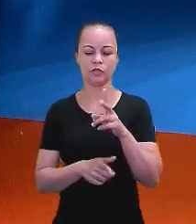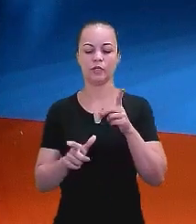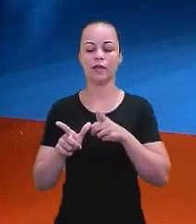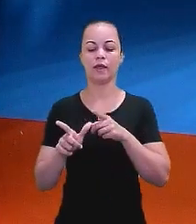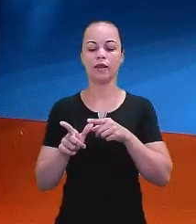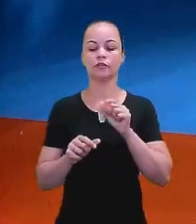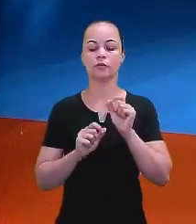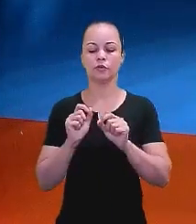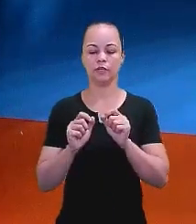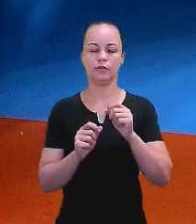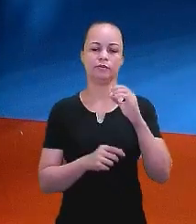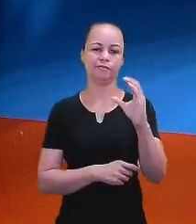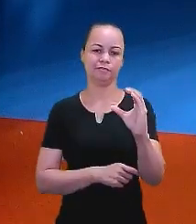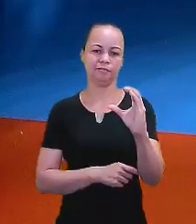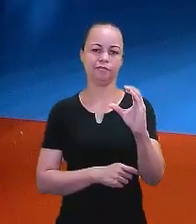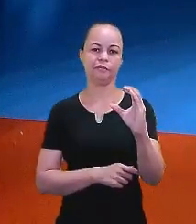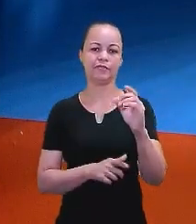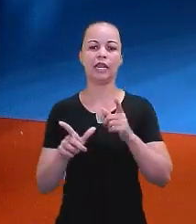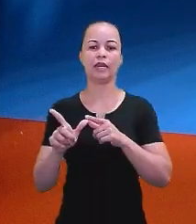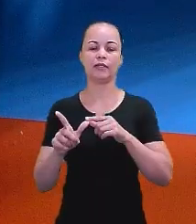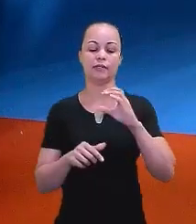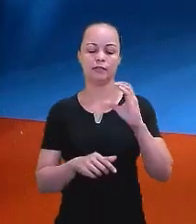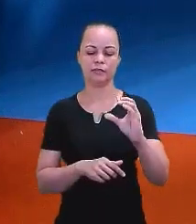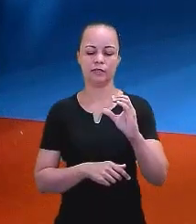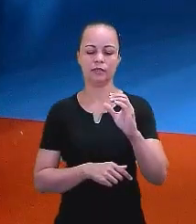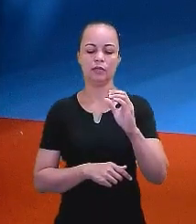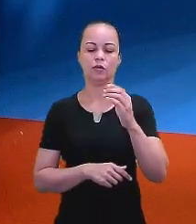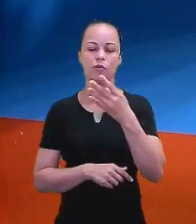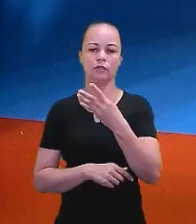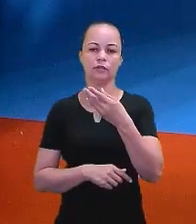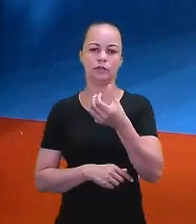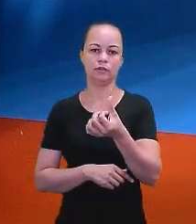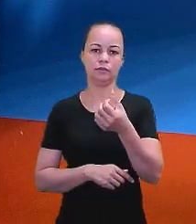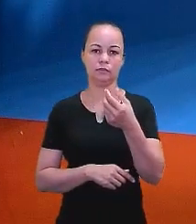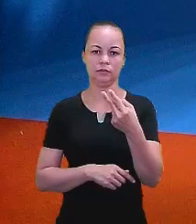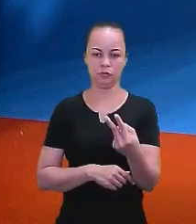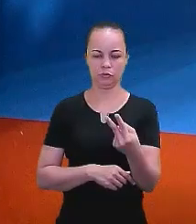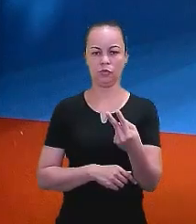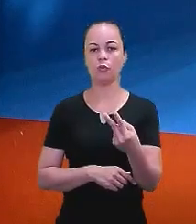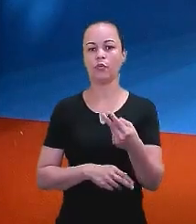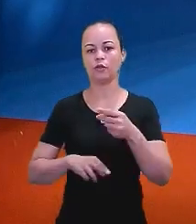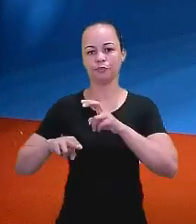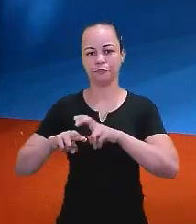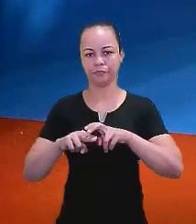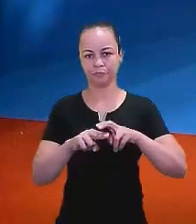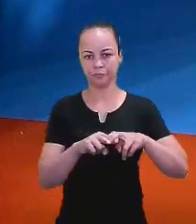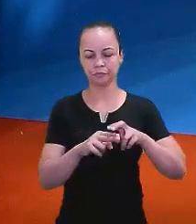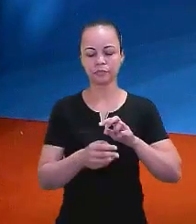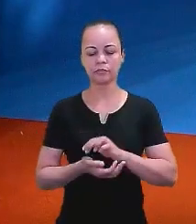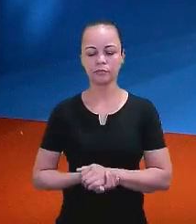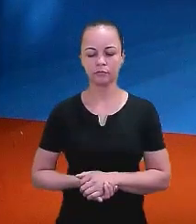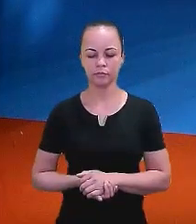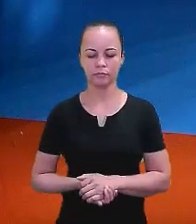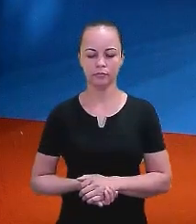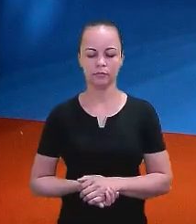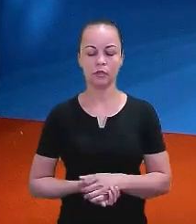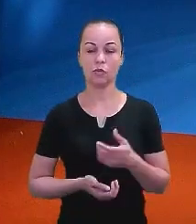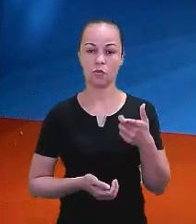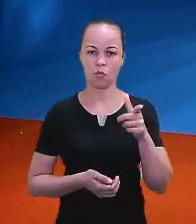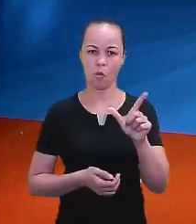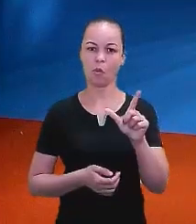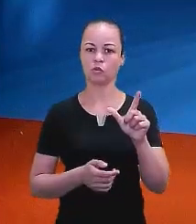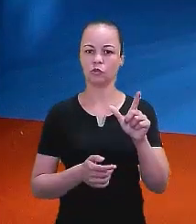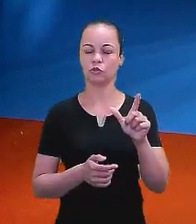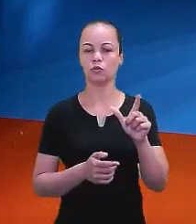letra C, 462 poltronas. Vamos para mais um problema? Vamos lá?